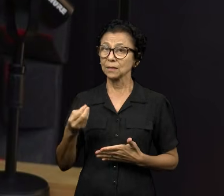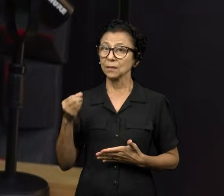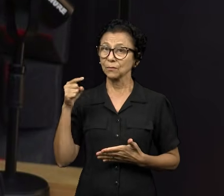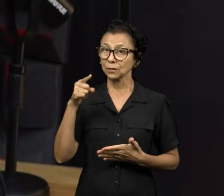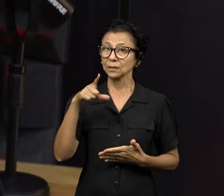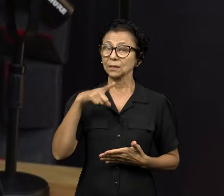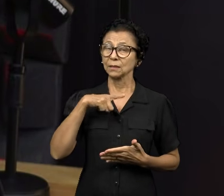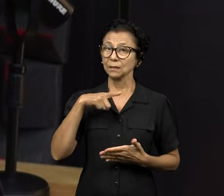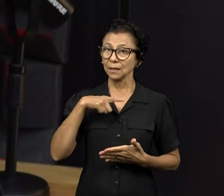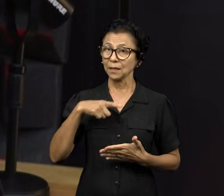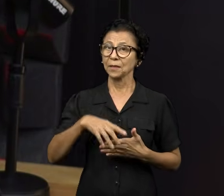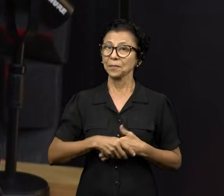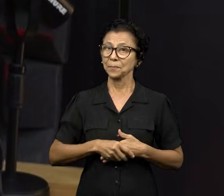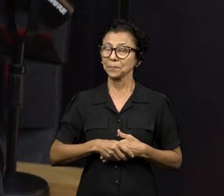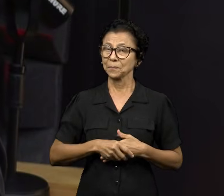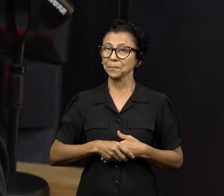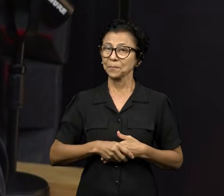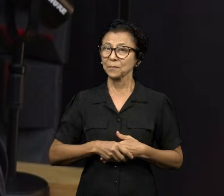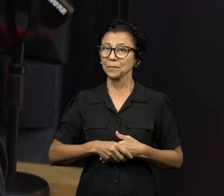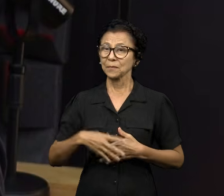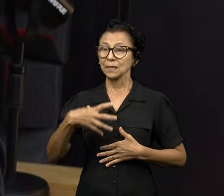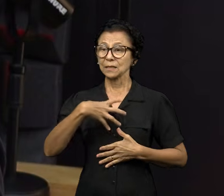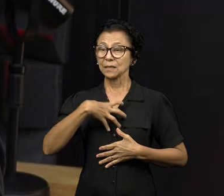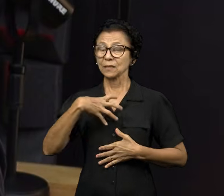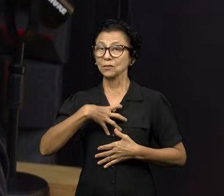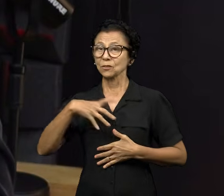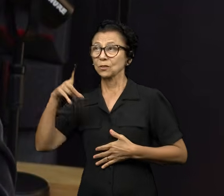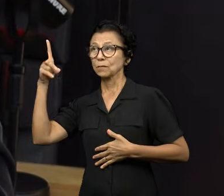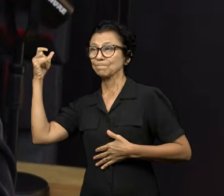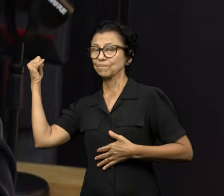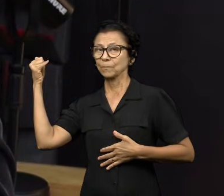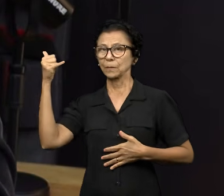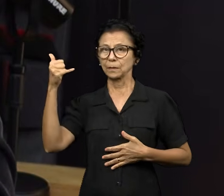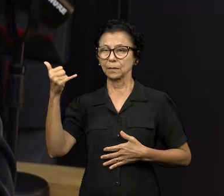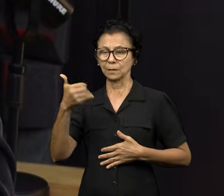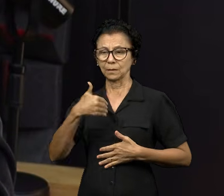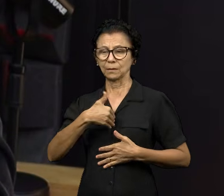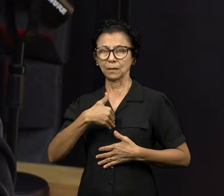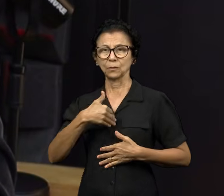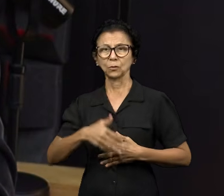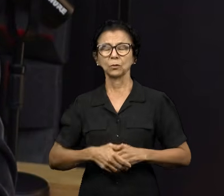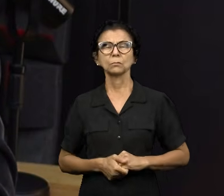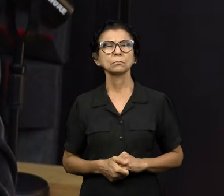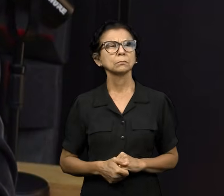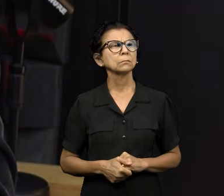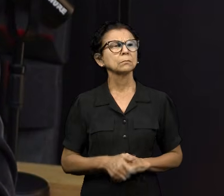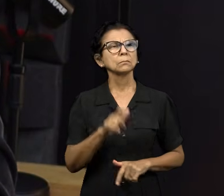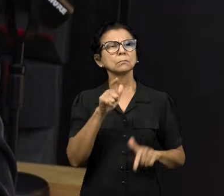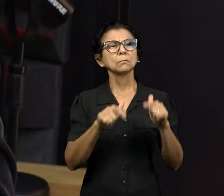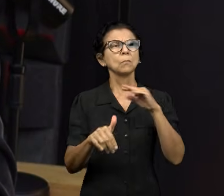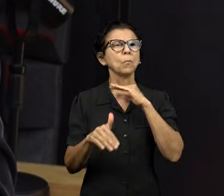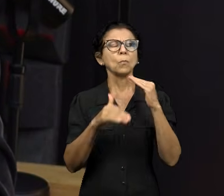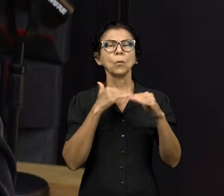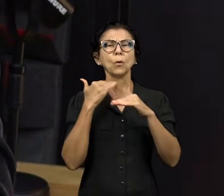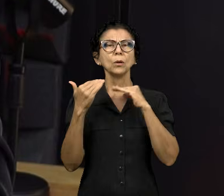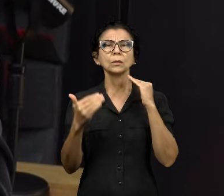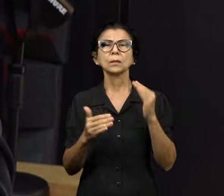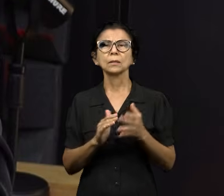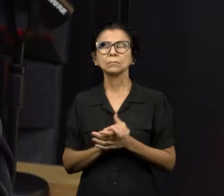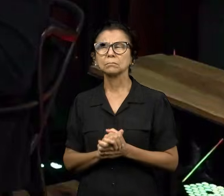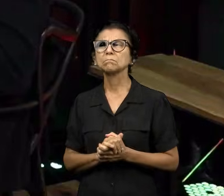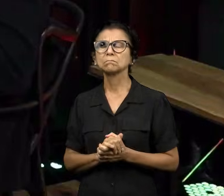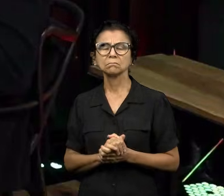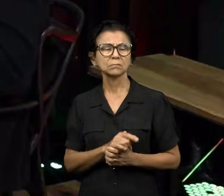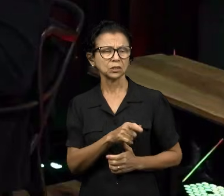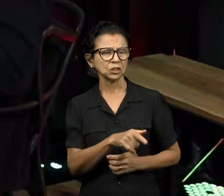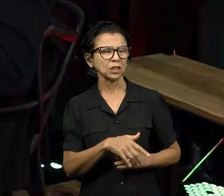a voz do Senhor. E qual que vai ser o resultado disso, né? Os mortos ouvirão a voz do Filho de